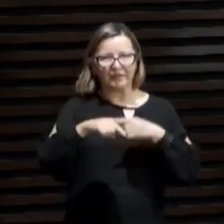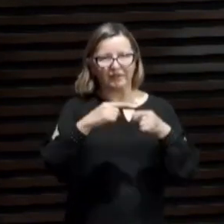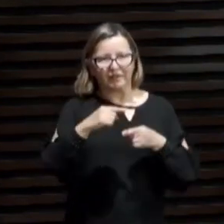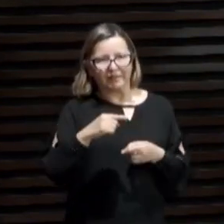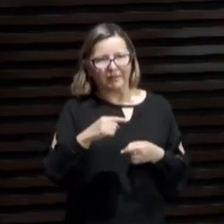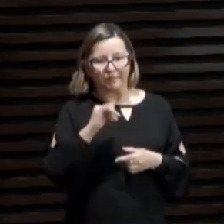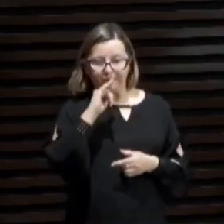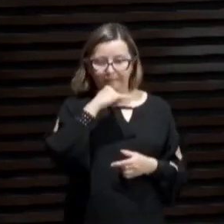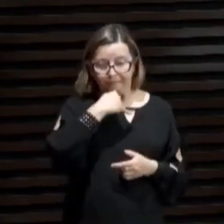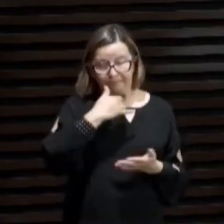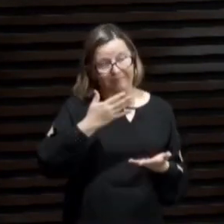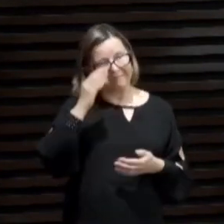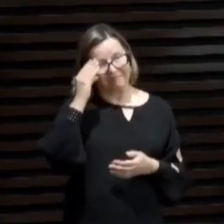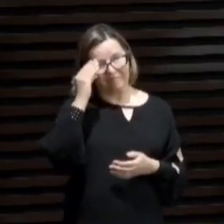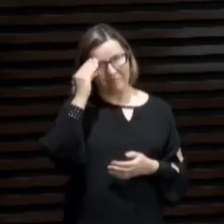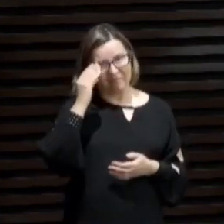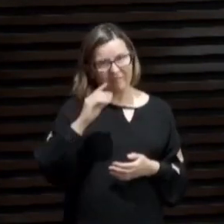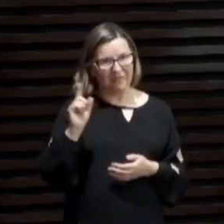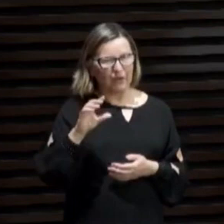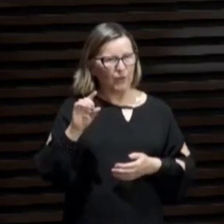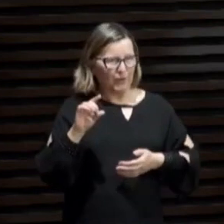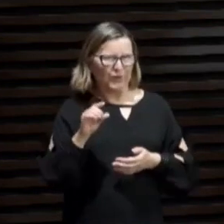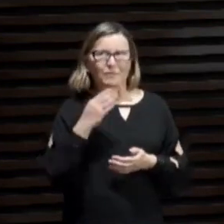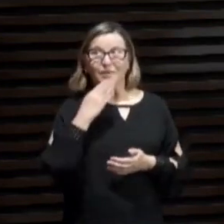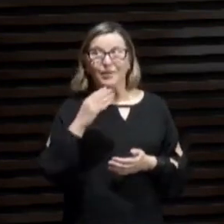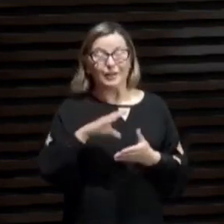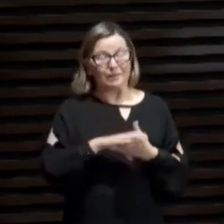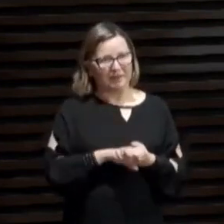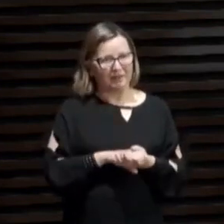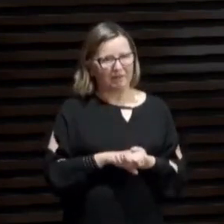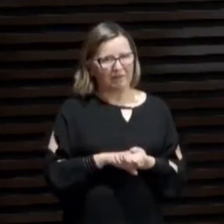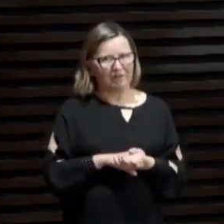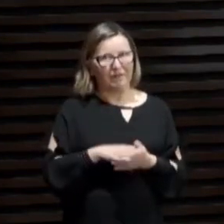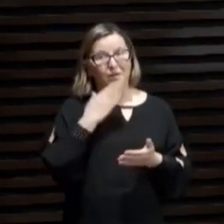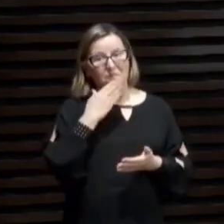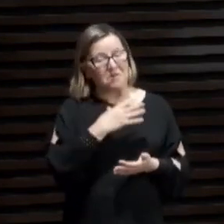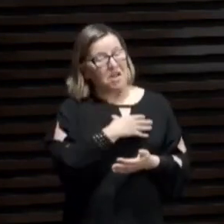cara. E não é só marido, não. Filho e uma série de coisas.